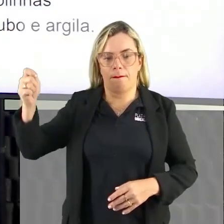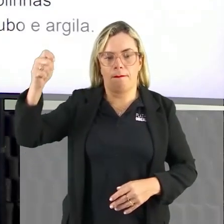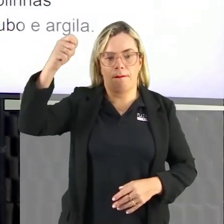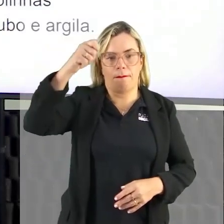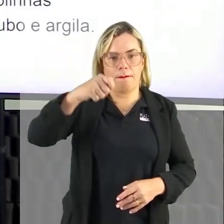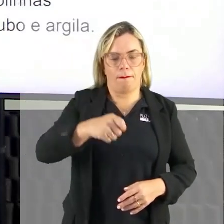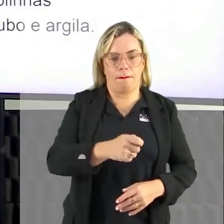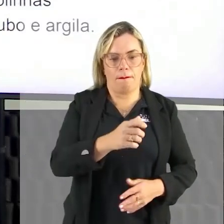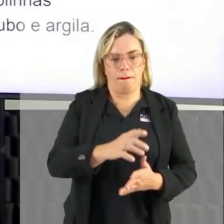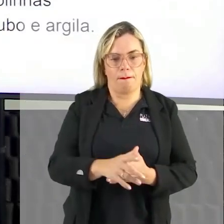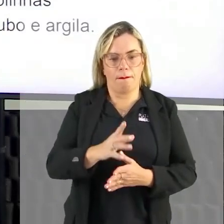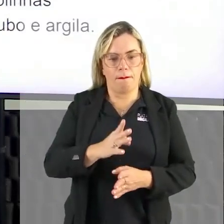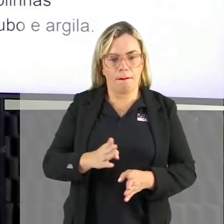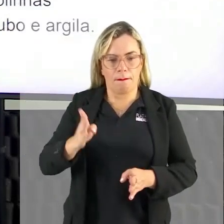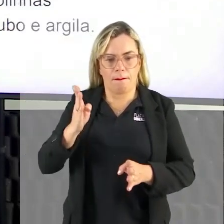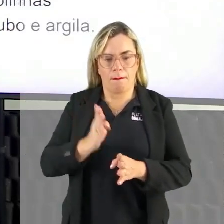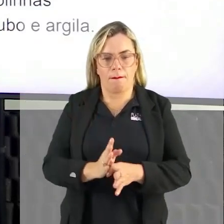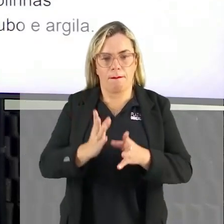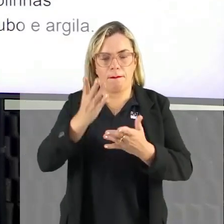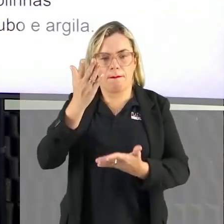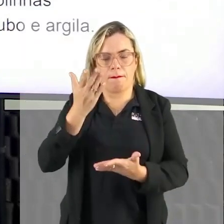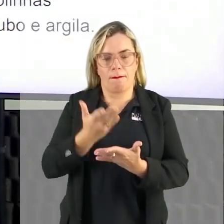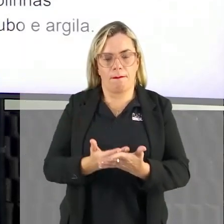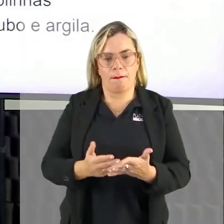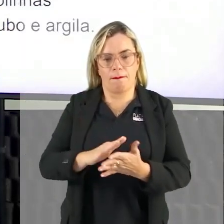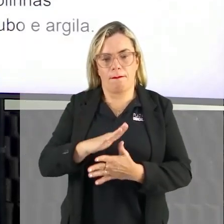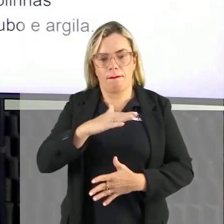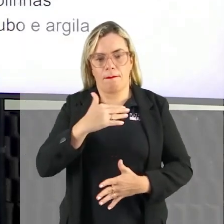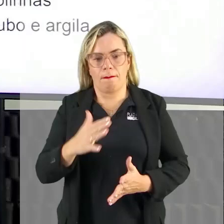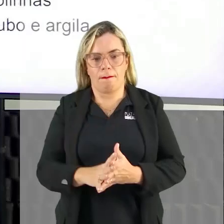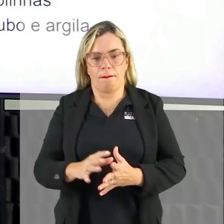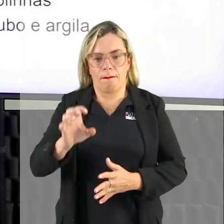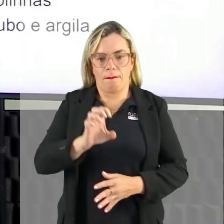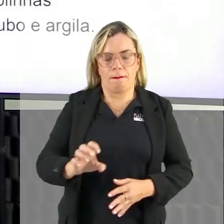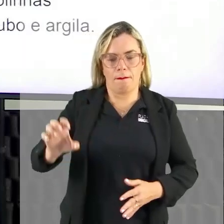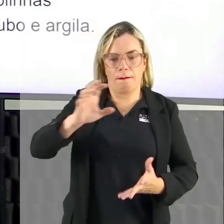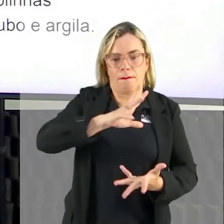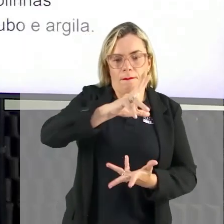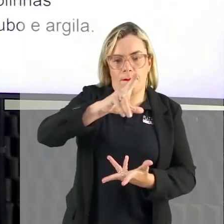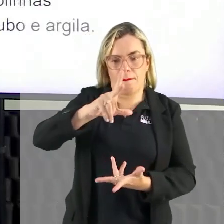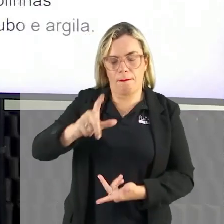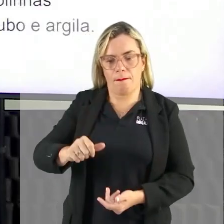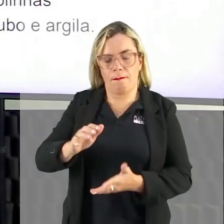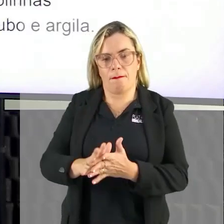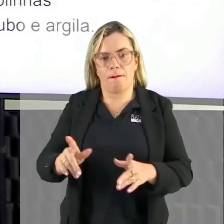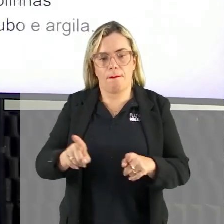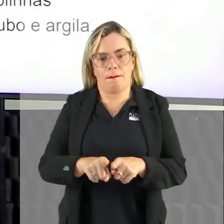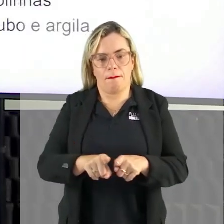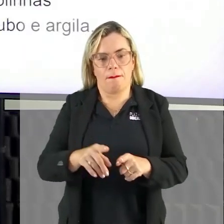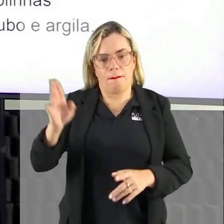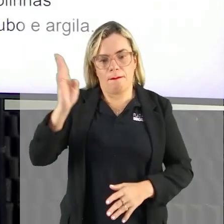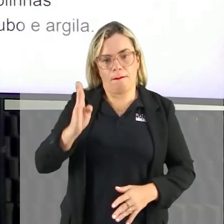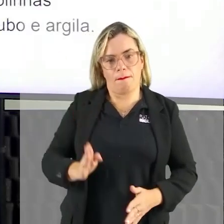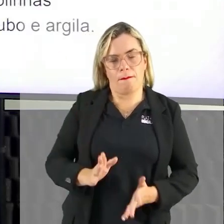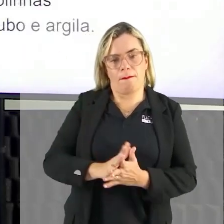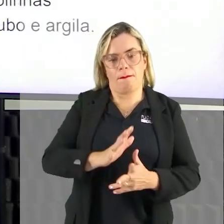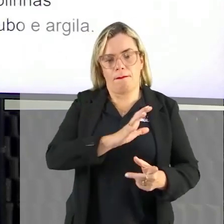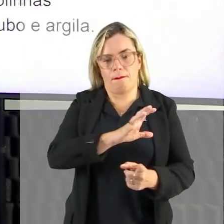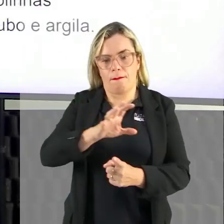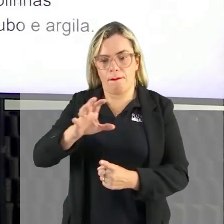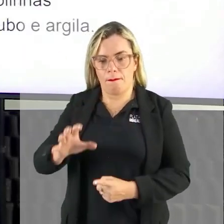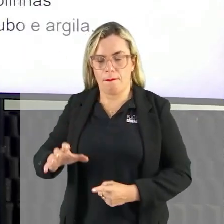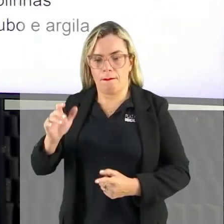declínio em várias regiões do mundo, inclusive no Brasil, sendo que vários fatores contribuem para o colapso de